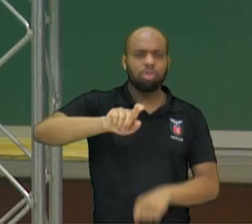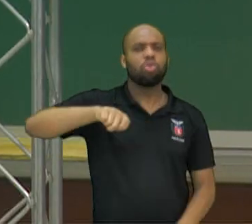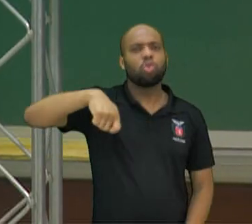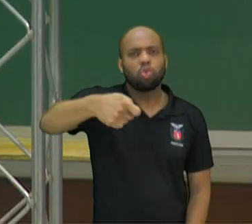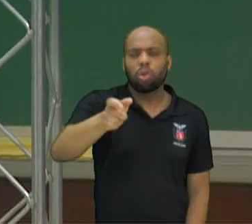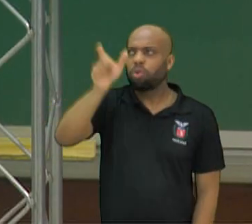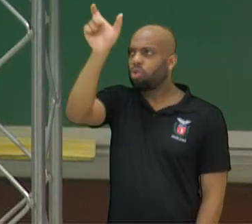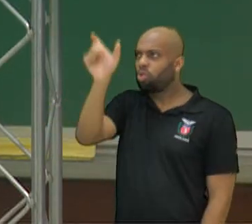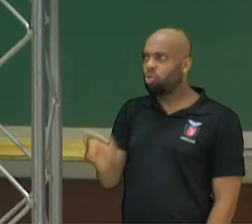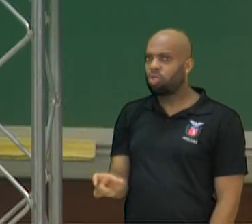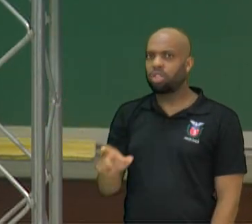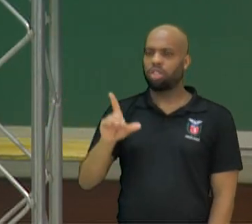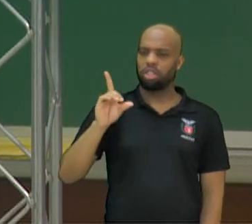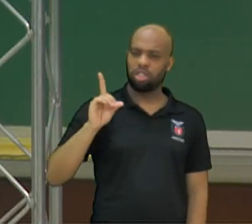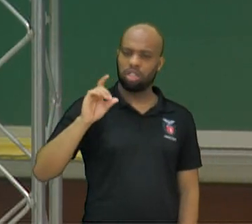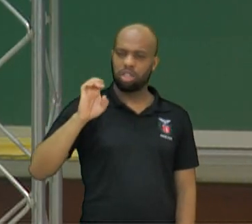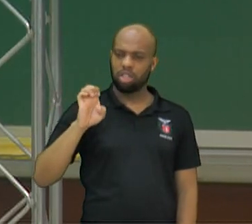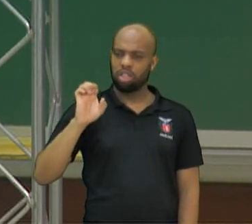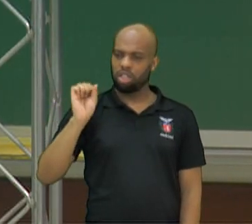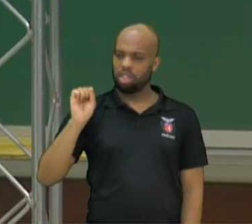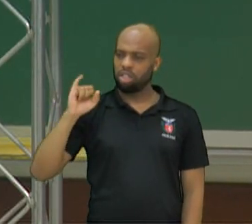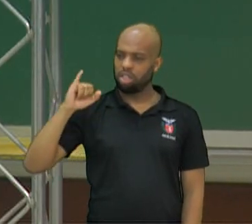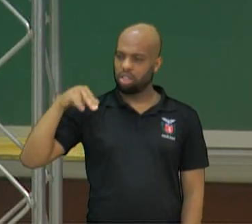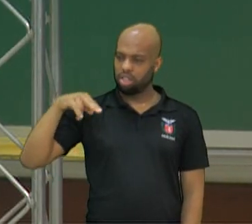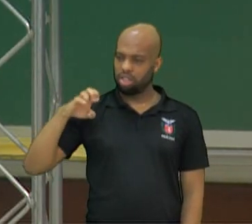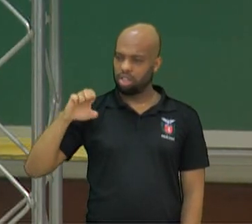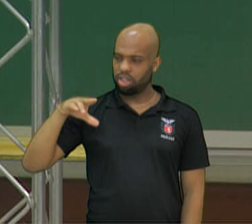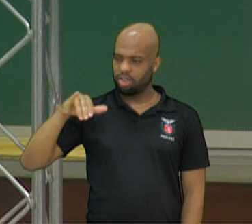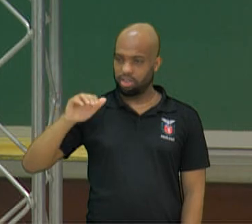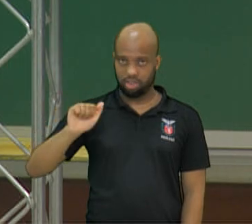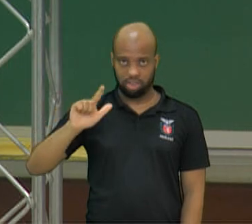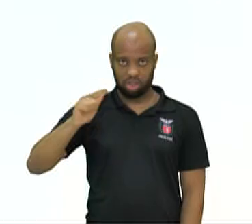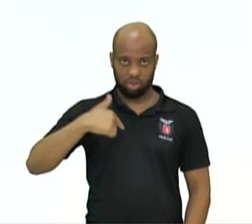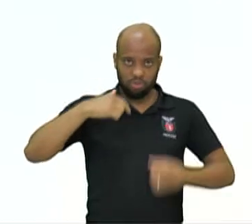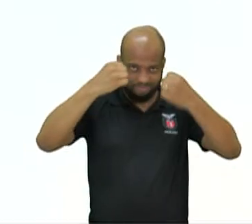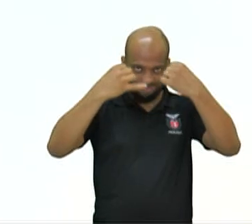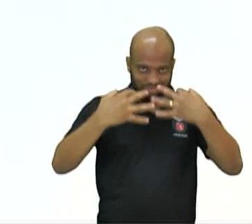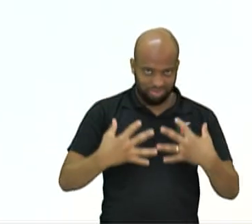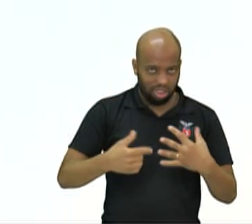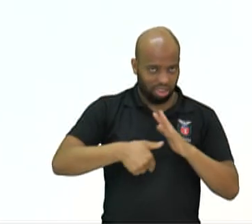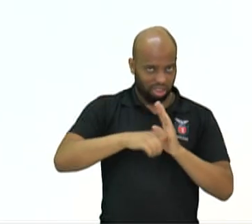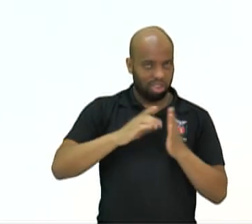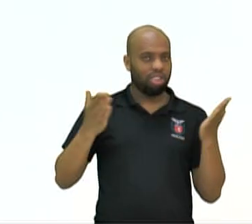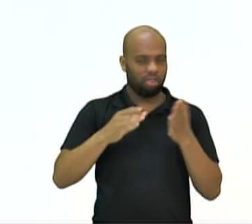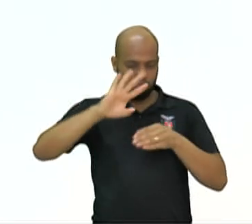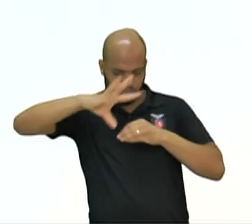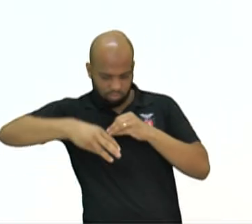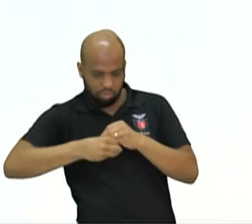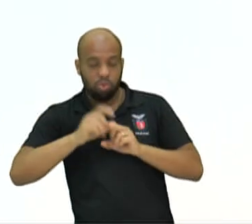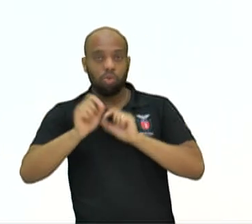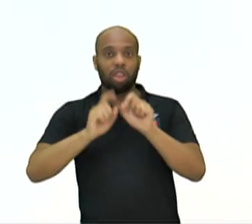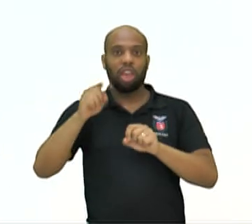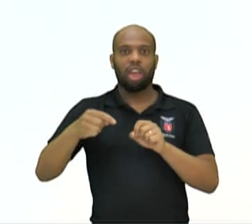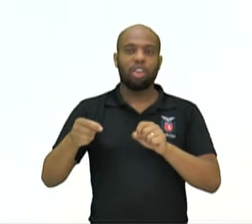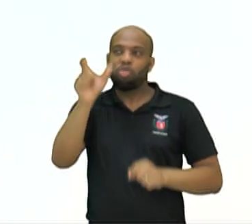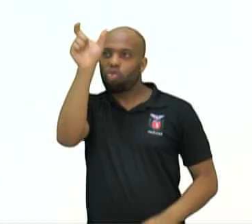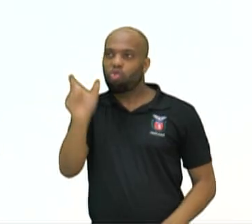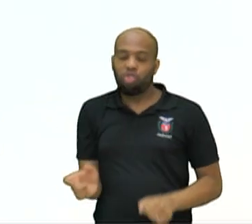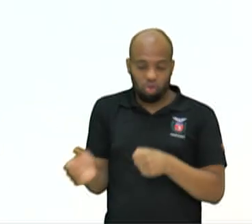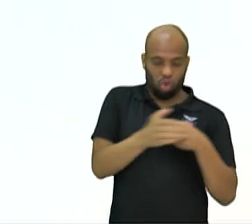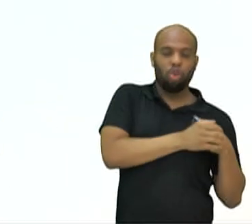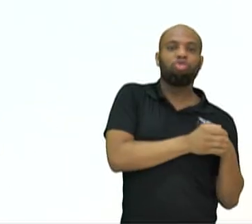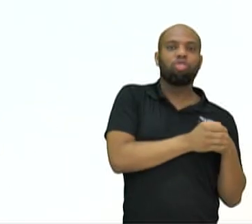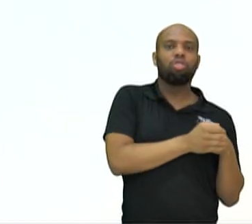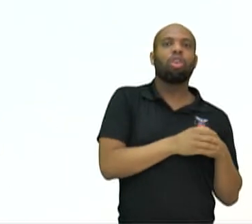sujeito desinencial? Muito bem, vamos lá? Sujeito desinencial é o sujeito oculto. Ele é